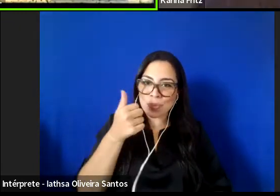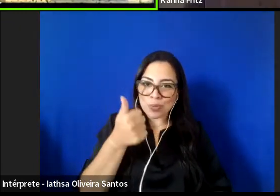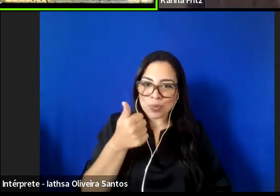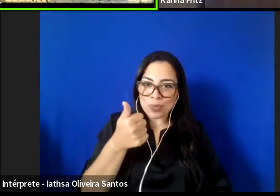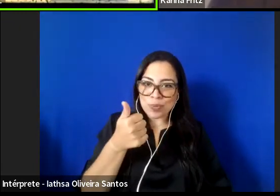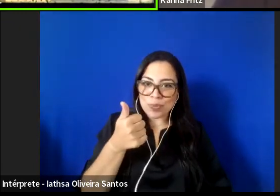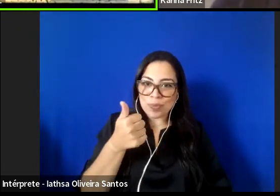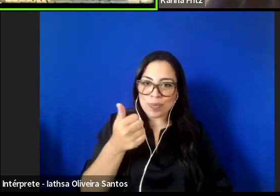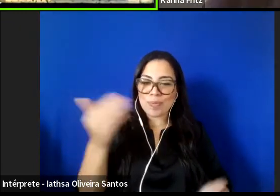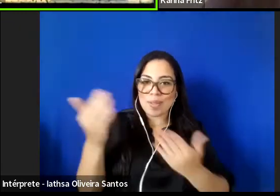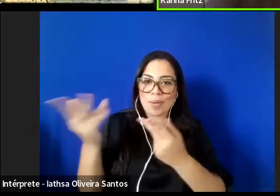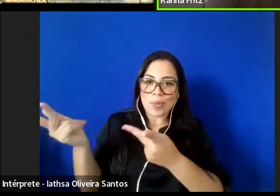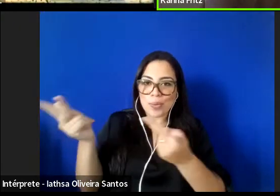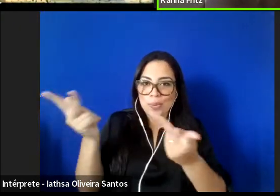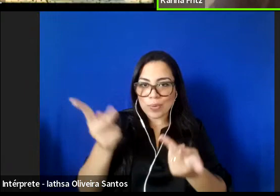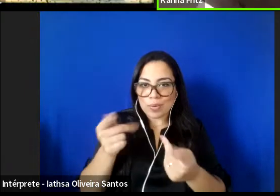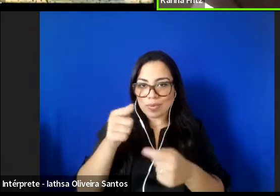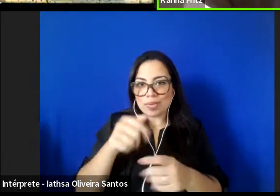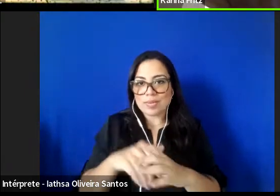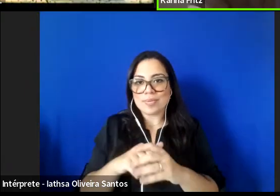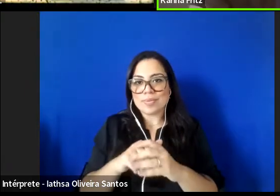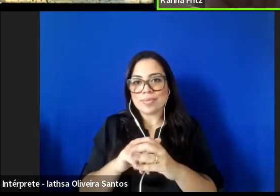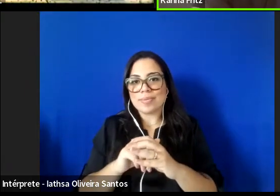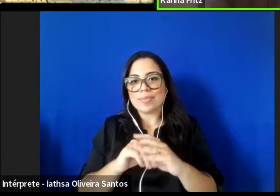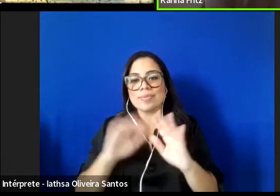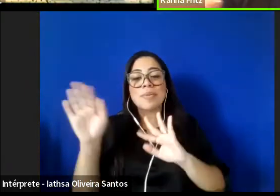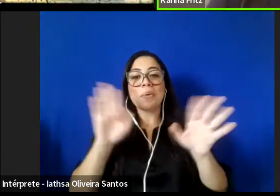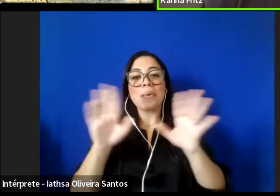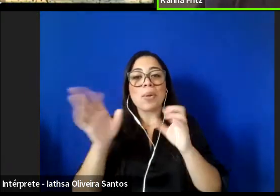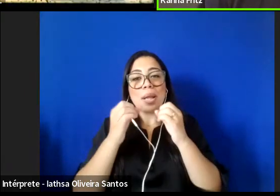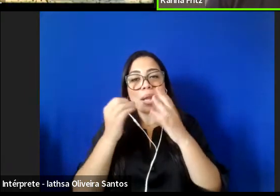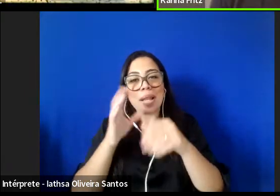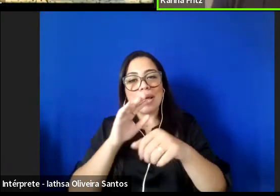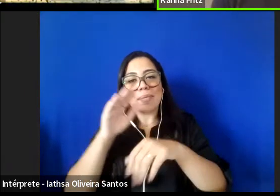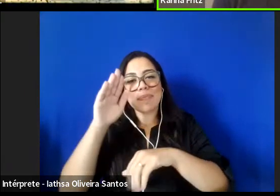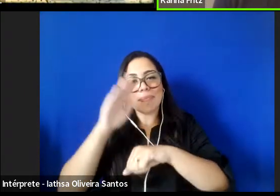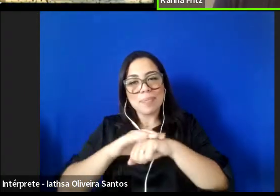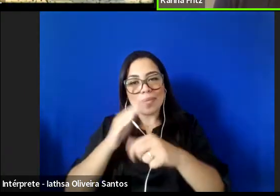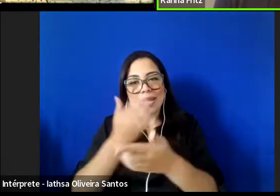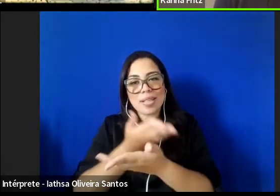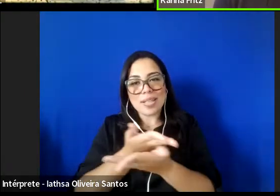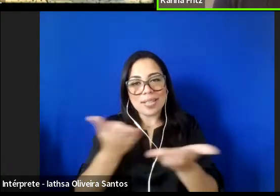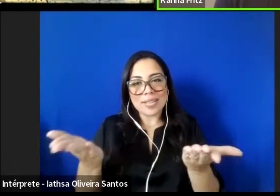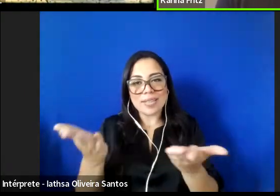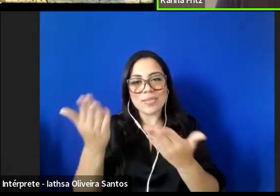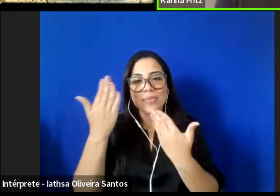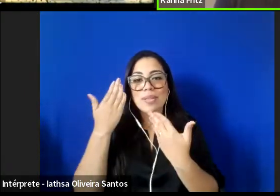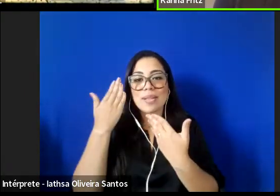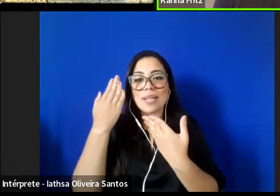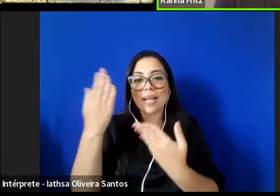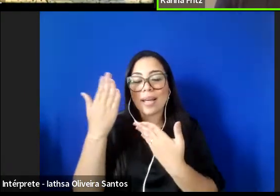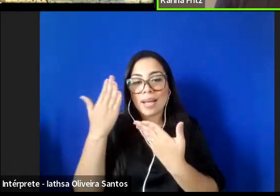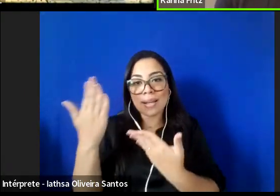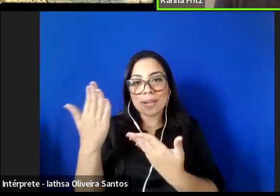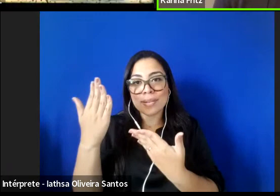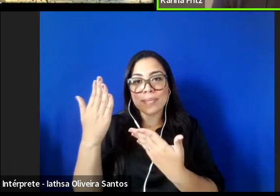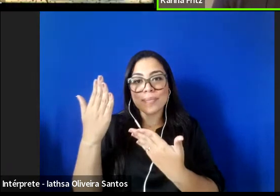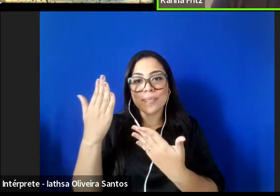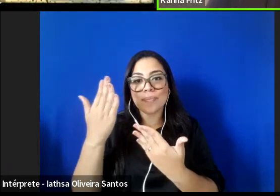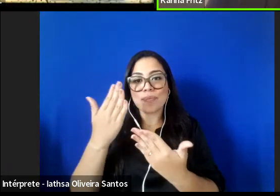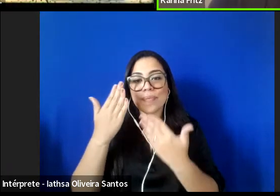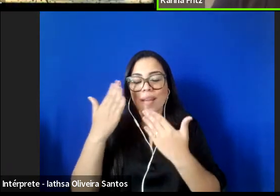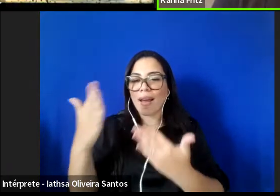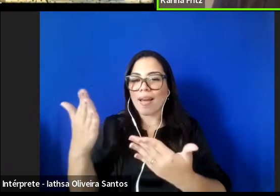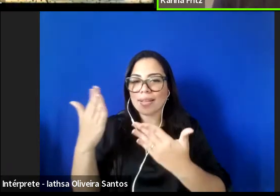Passo a palavra à senhora. Olá, boa tarde já a todos. Eu agradeço